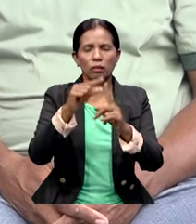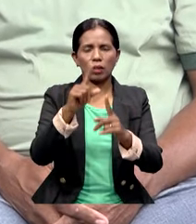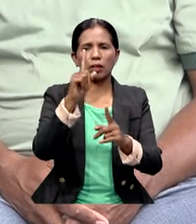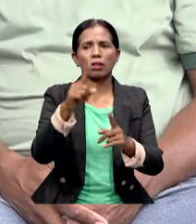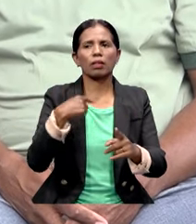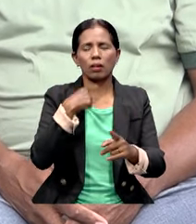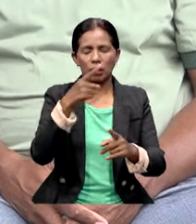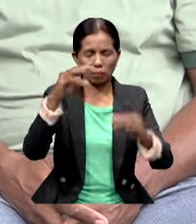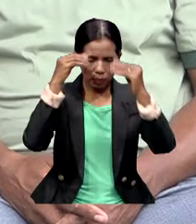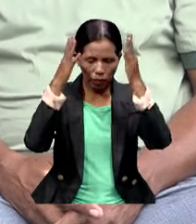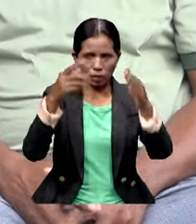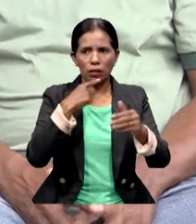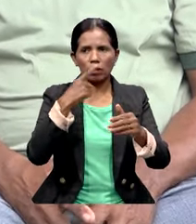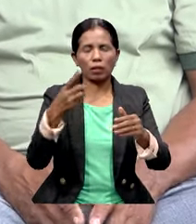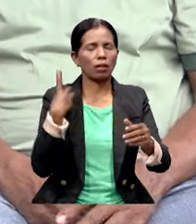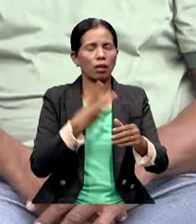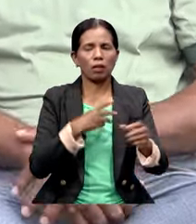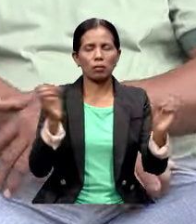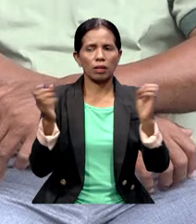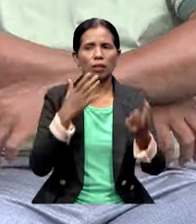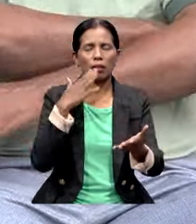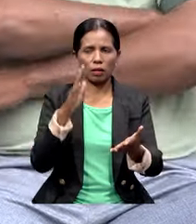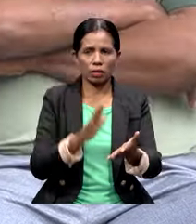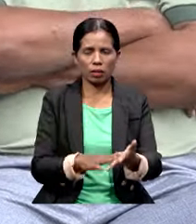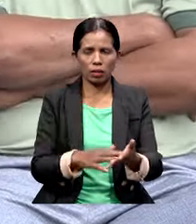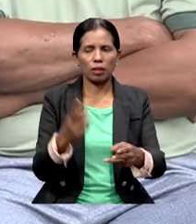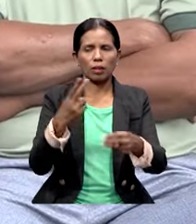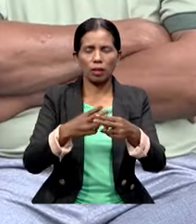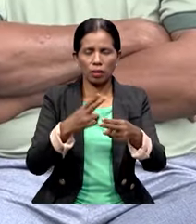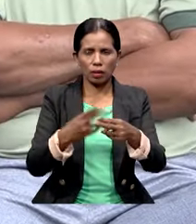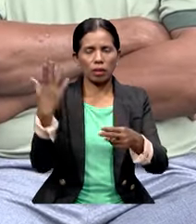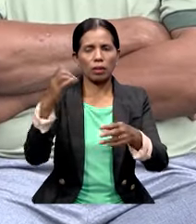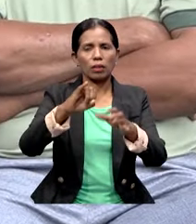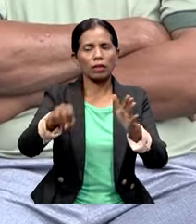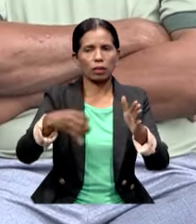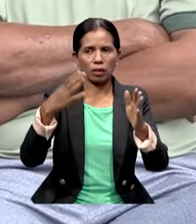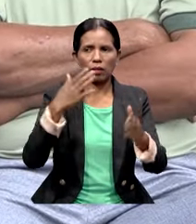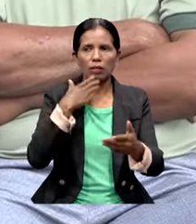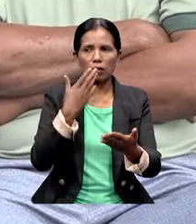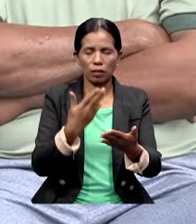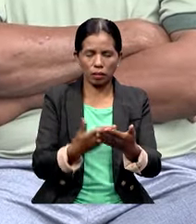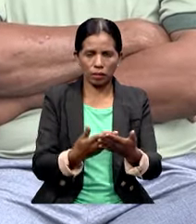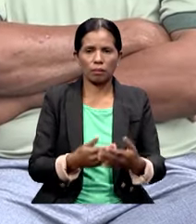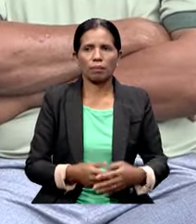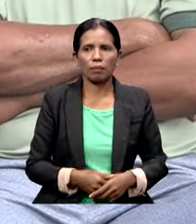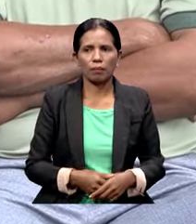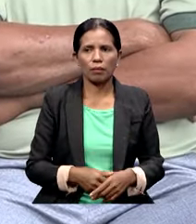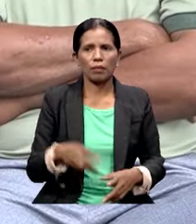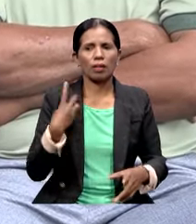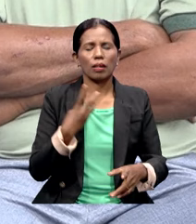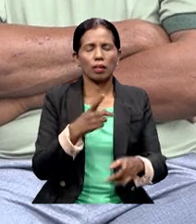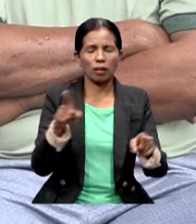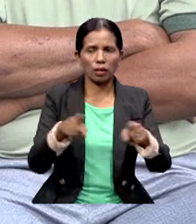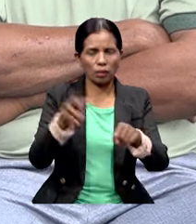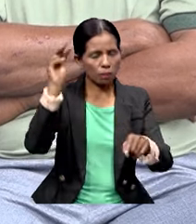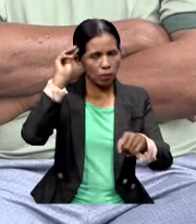professor reclamantes, dehan não qualificado. Sira nebe, naran sai, ia jornal da república, maka dehan qualificado. Além de dene,